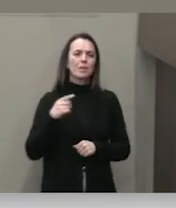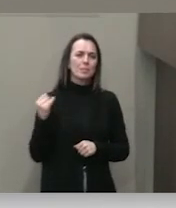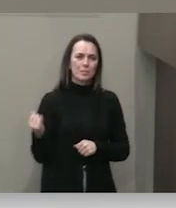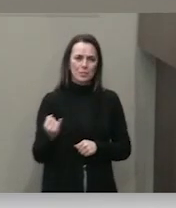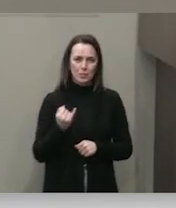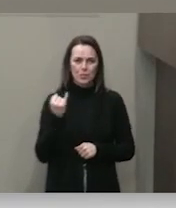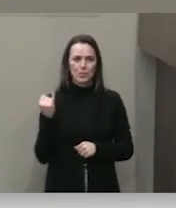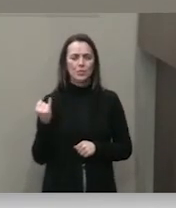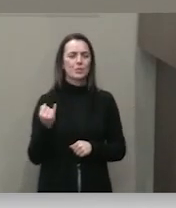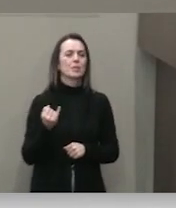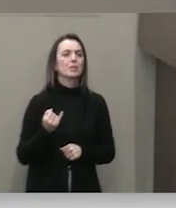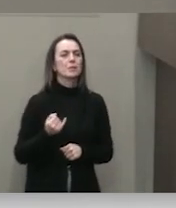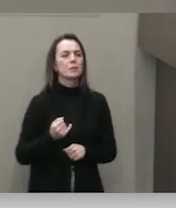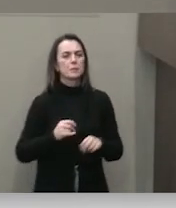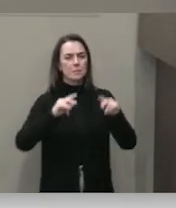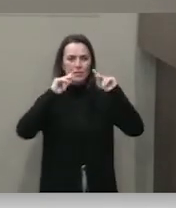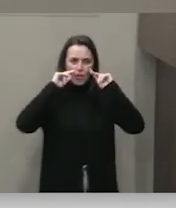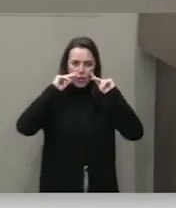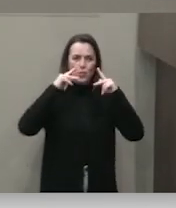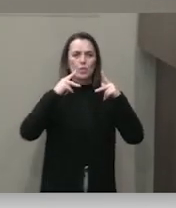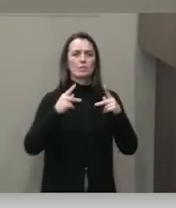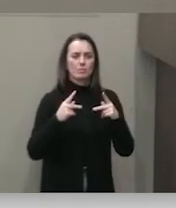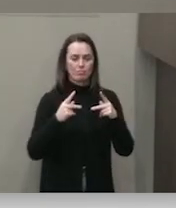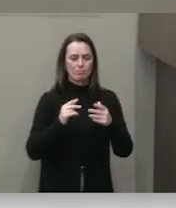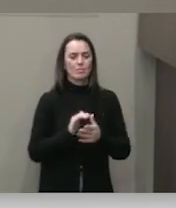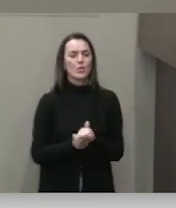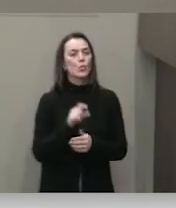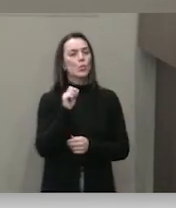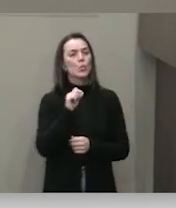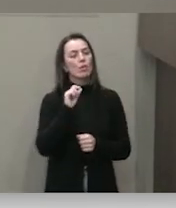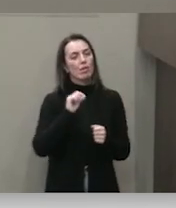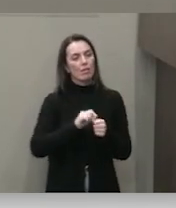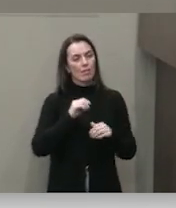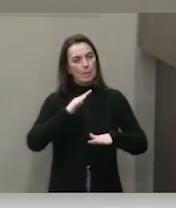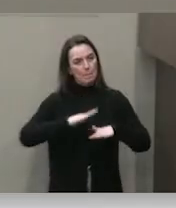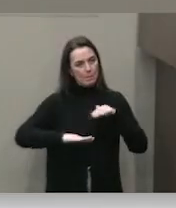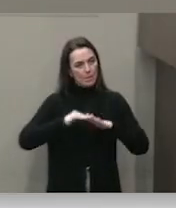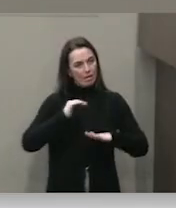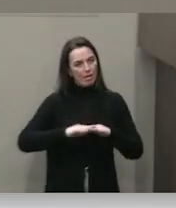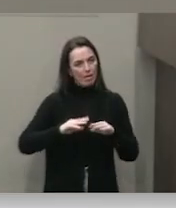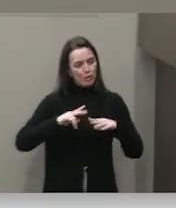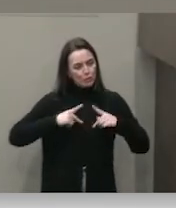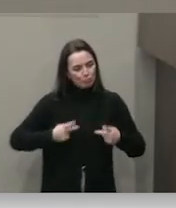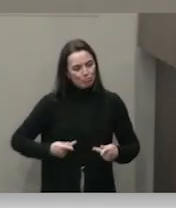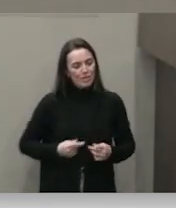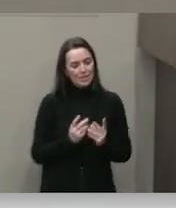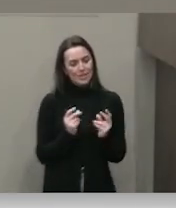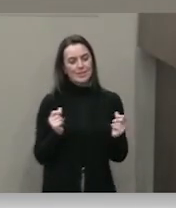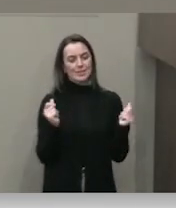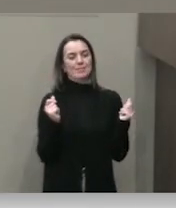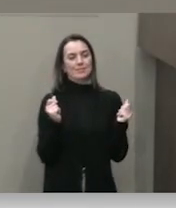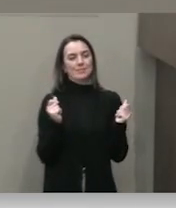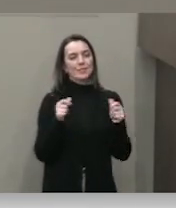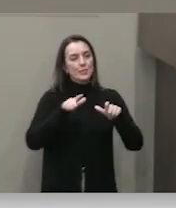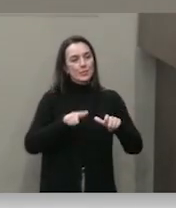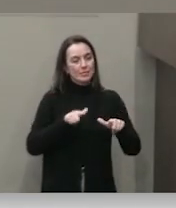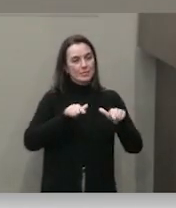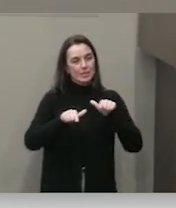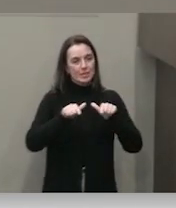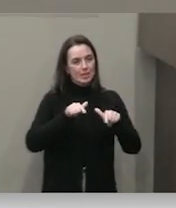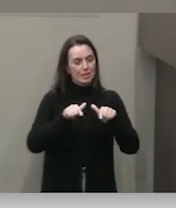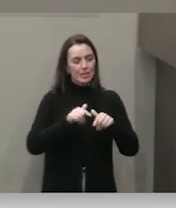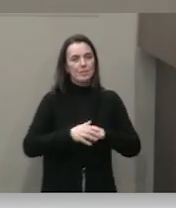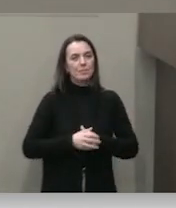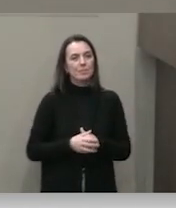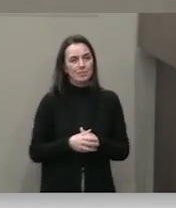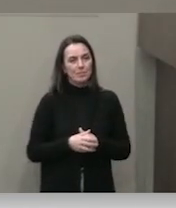estar fazendo este reconhecimento de quem faz essa prática humanizadora no local de trabalho e que coloca o